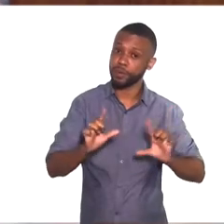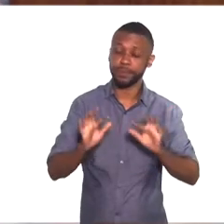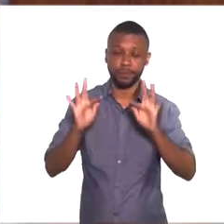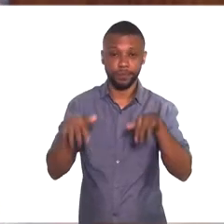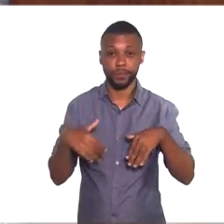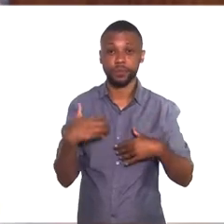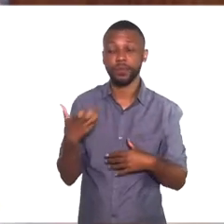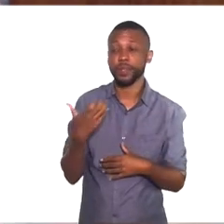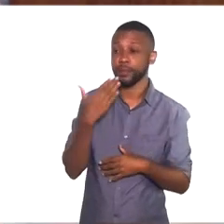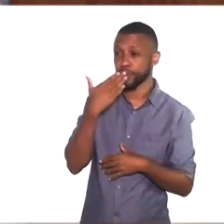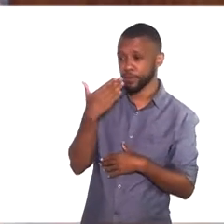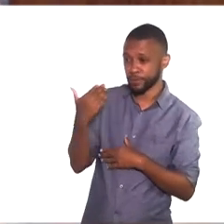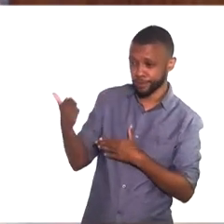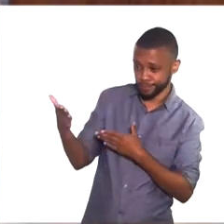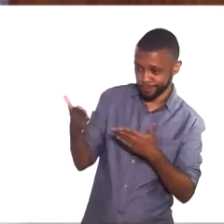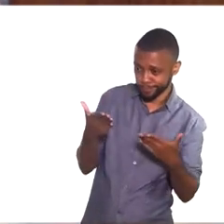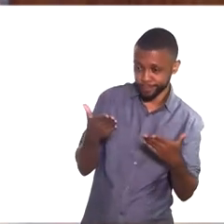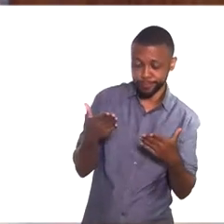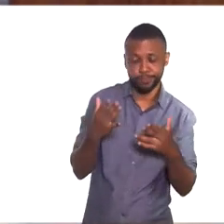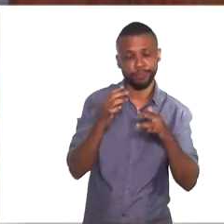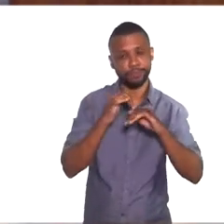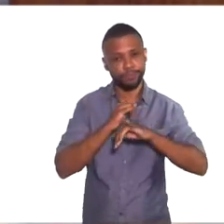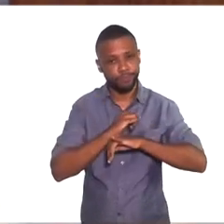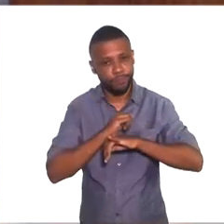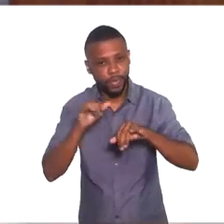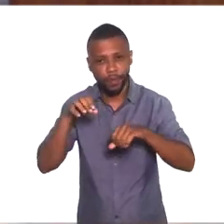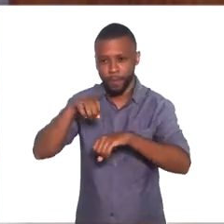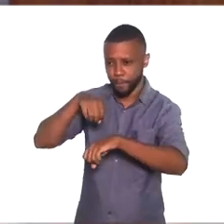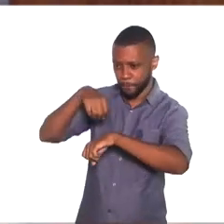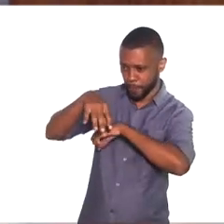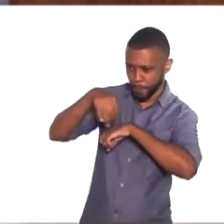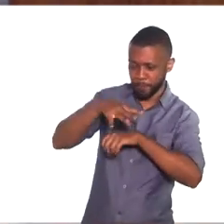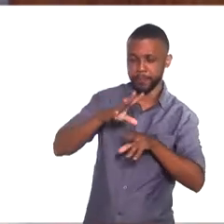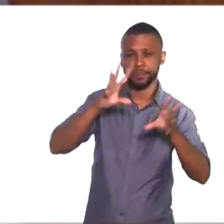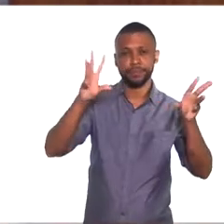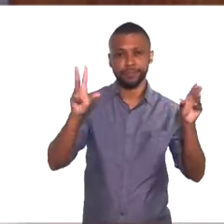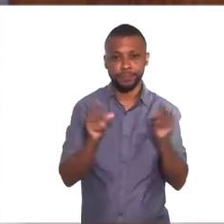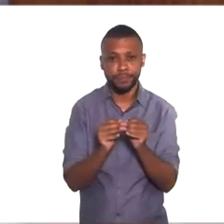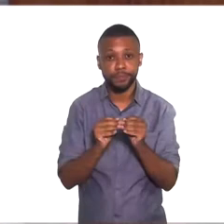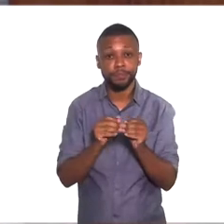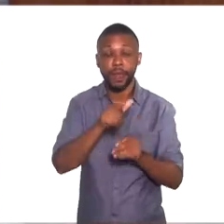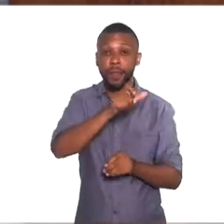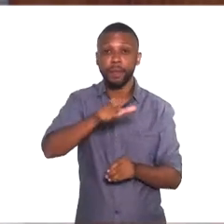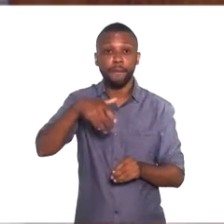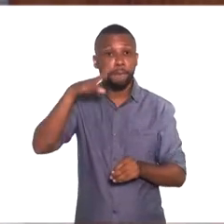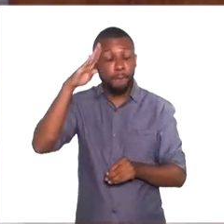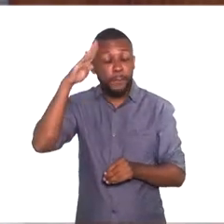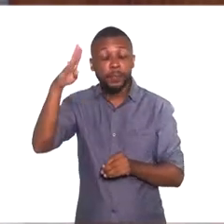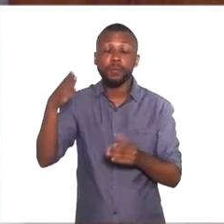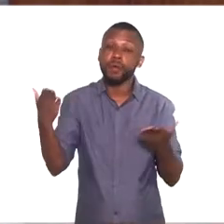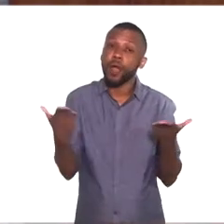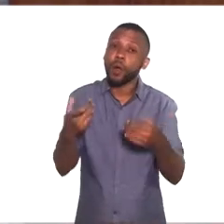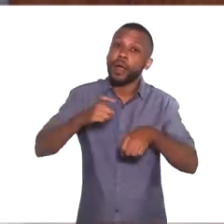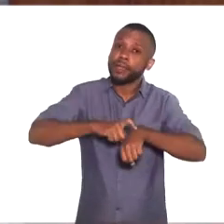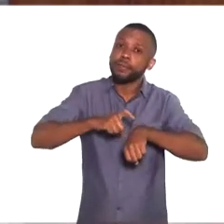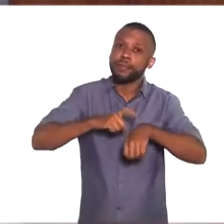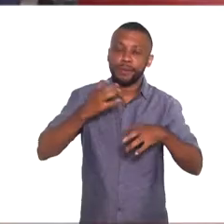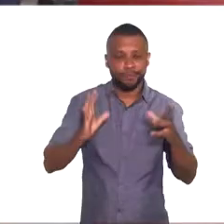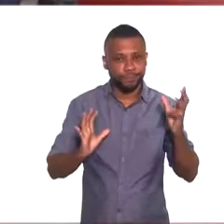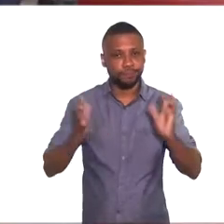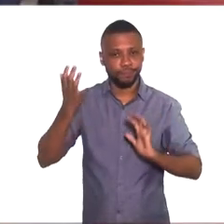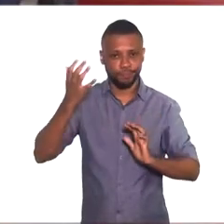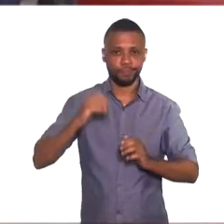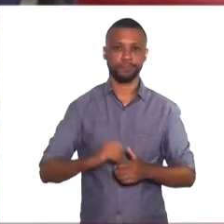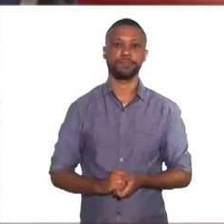final então eu gostaria de pedir o senhor Cartel que deixasse uma mensagem e para as pessoas Principalmente